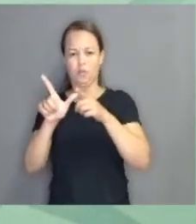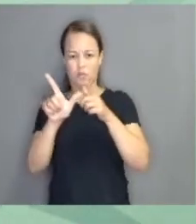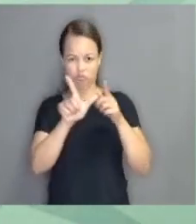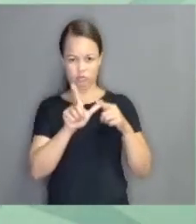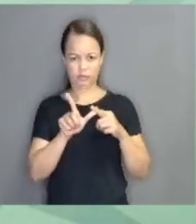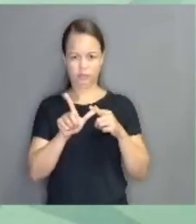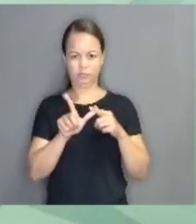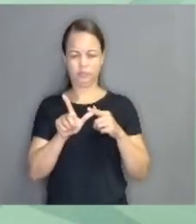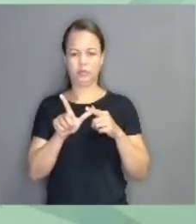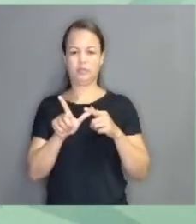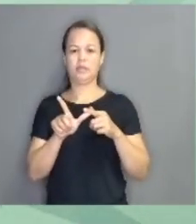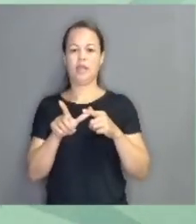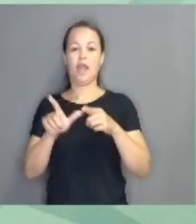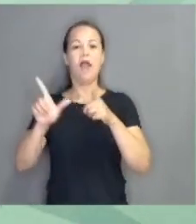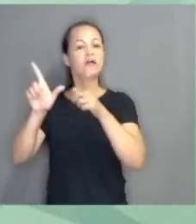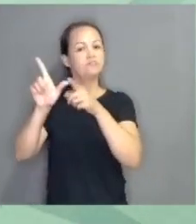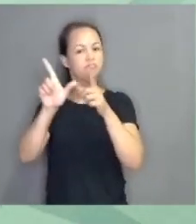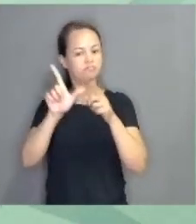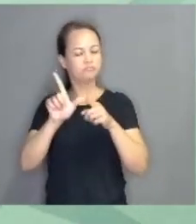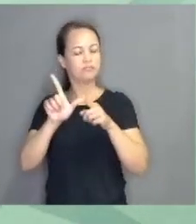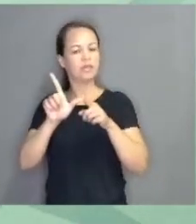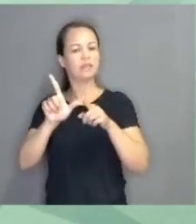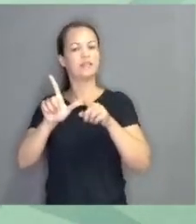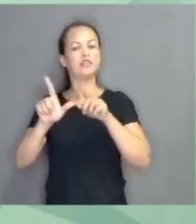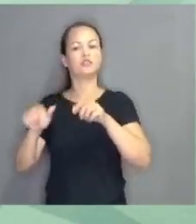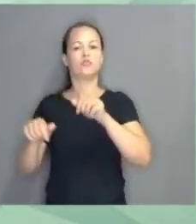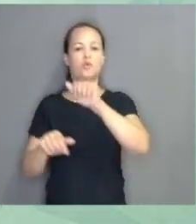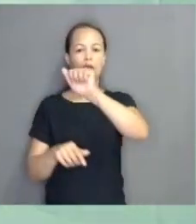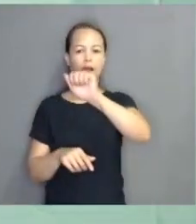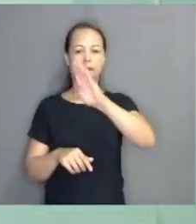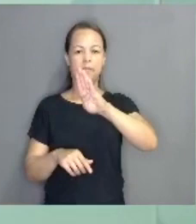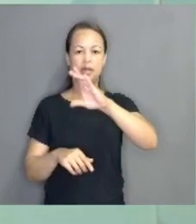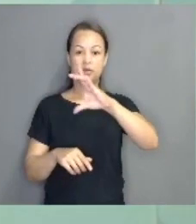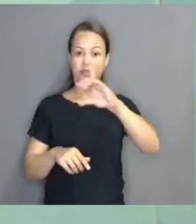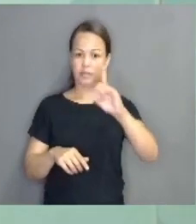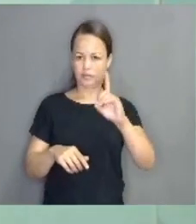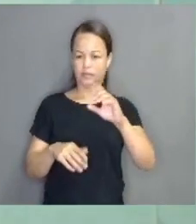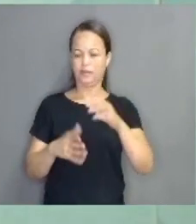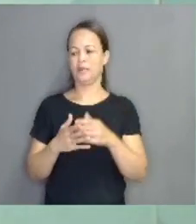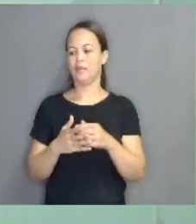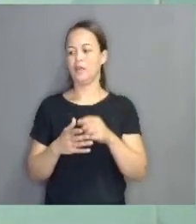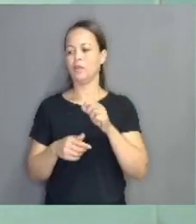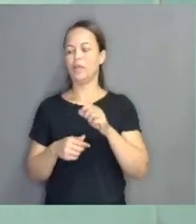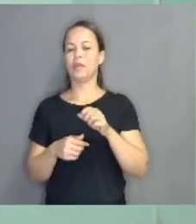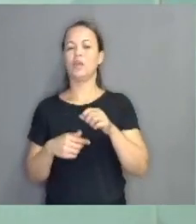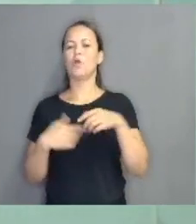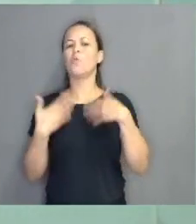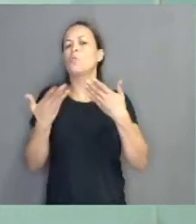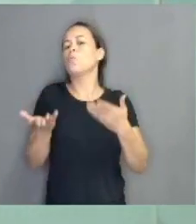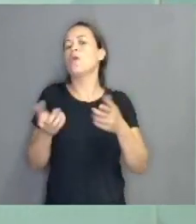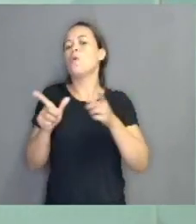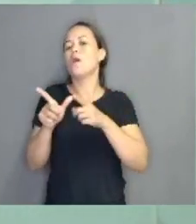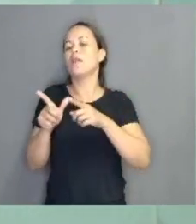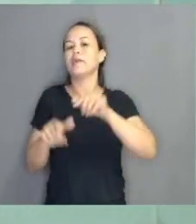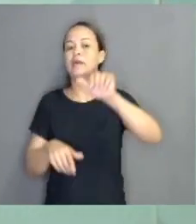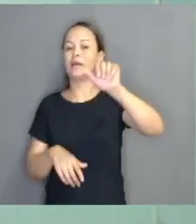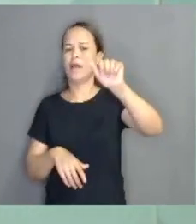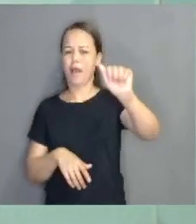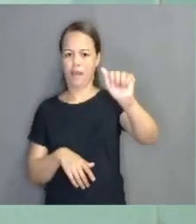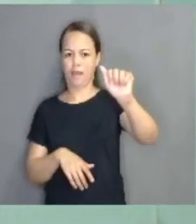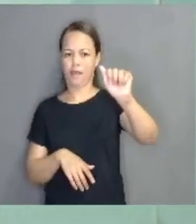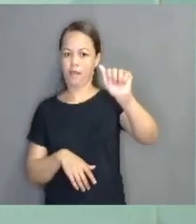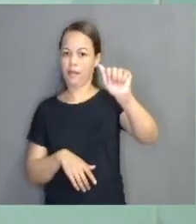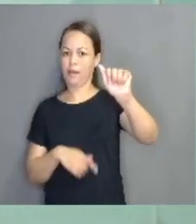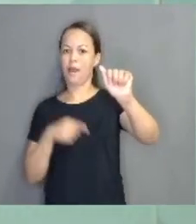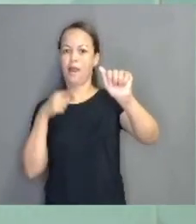As letras do alfabeto são essas aqui, ó. Vamos lá. Que letrinha é essa? A, muito bem. E